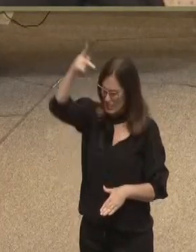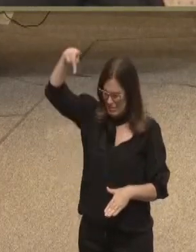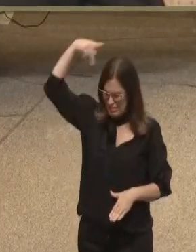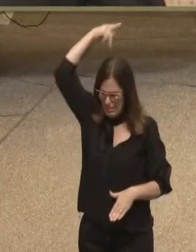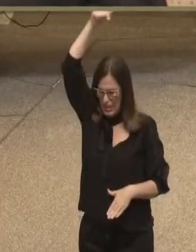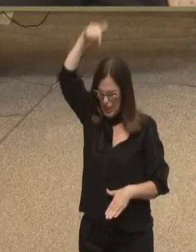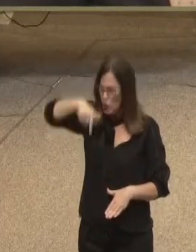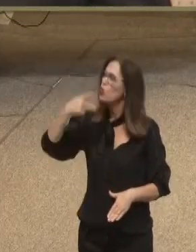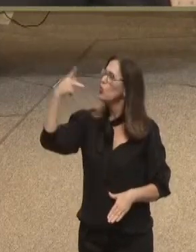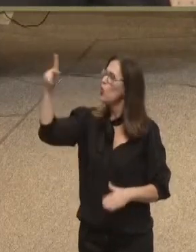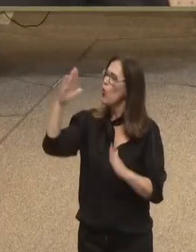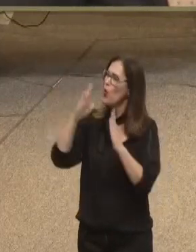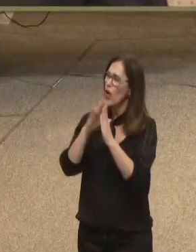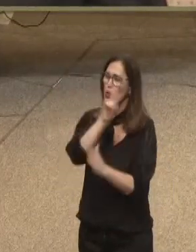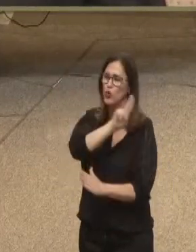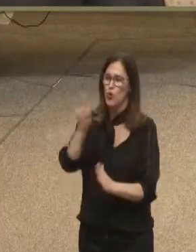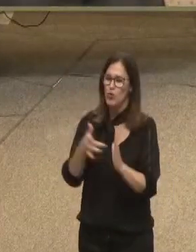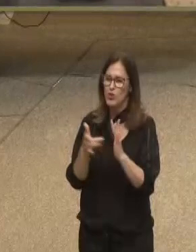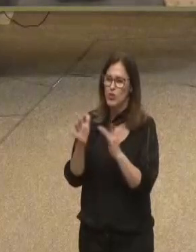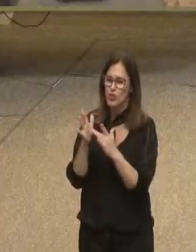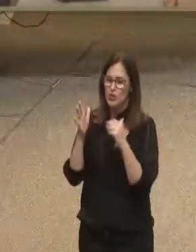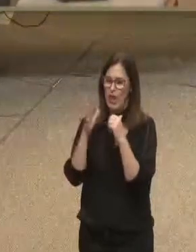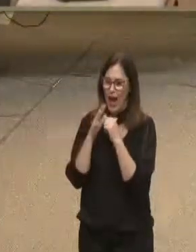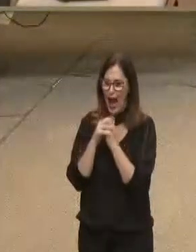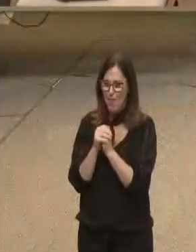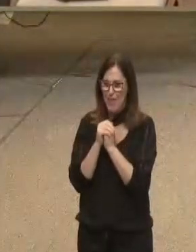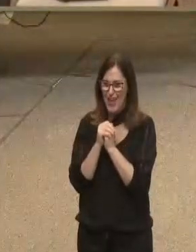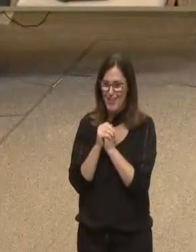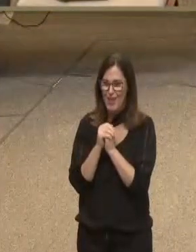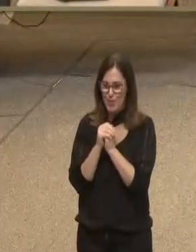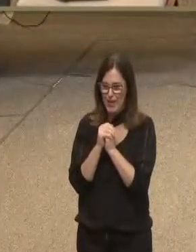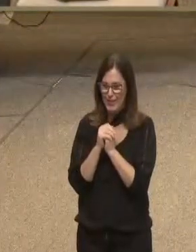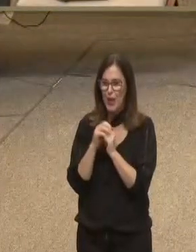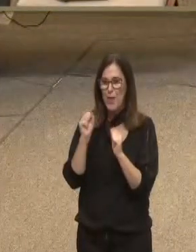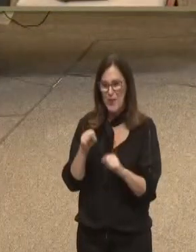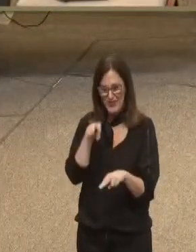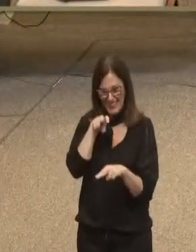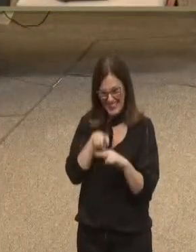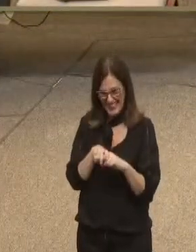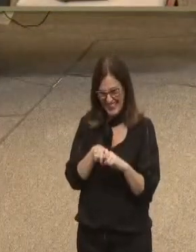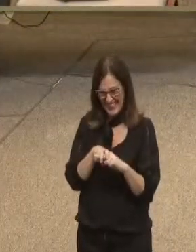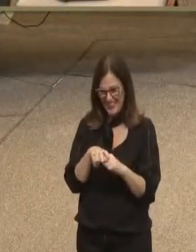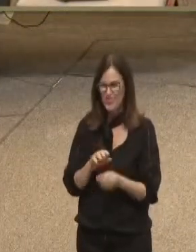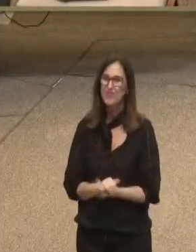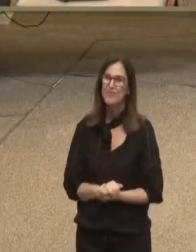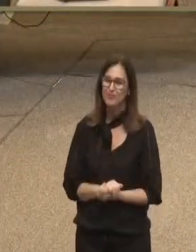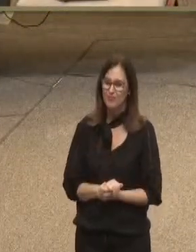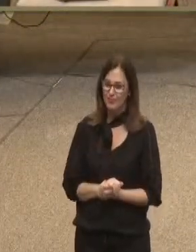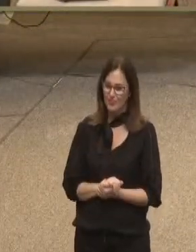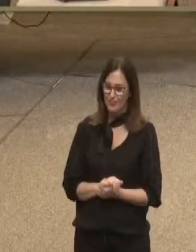Senhor, na tua casa, em nome de Jesus. Amém. Podem sentar, irmãos.